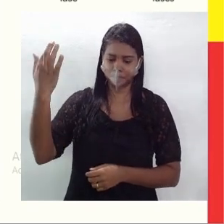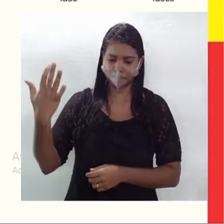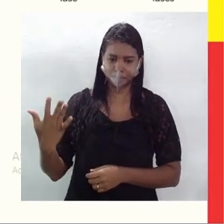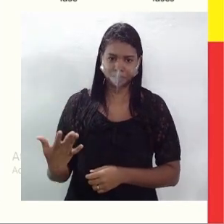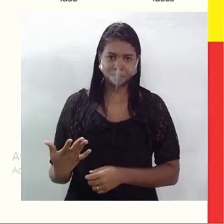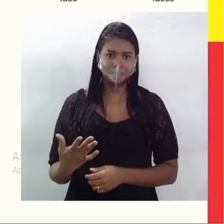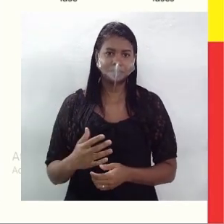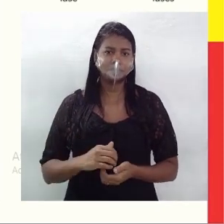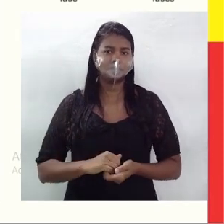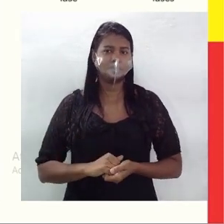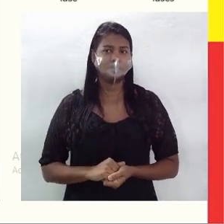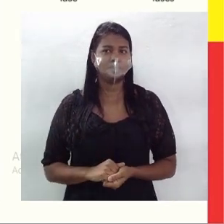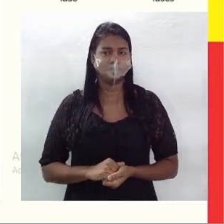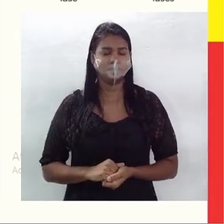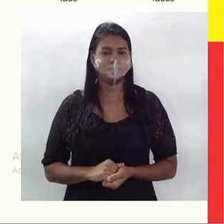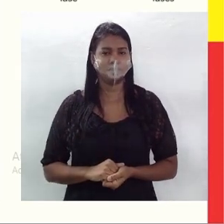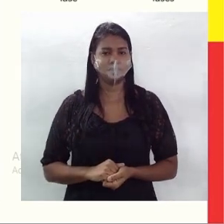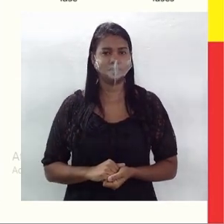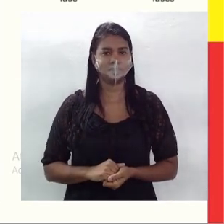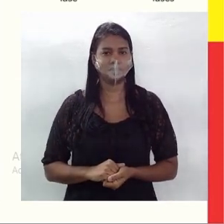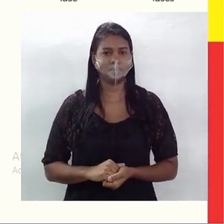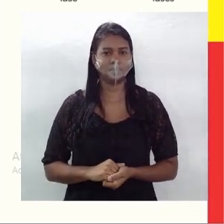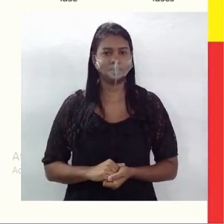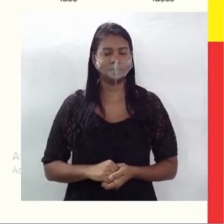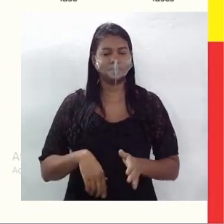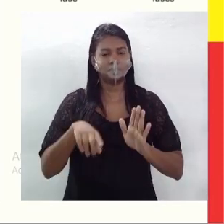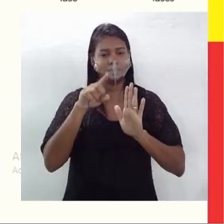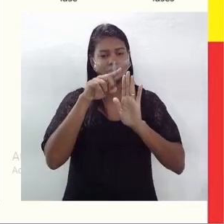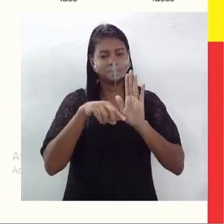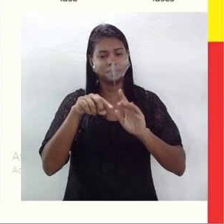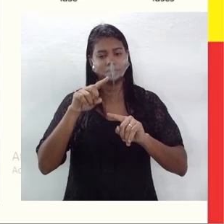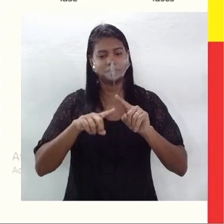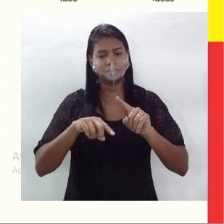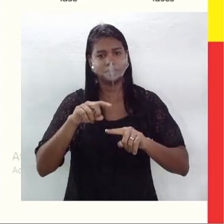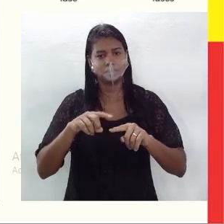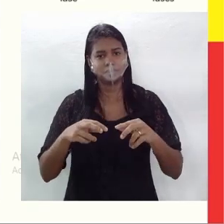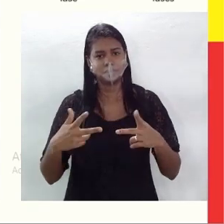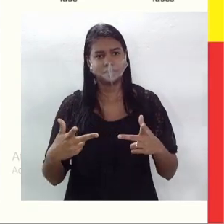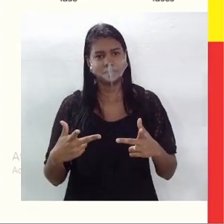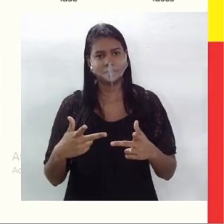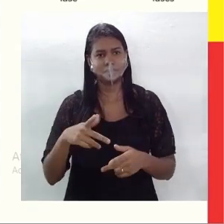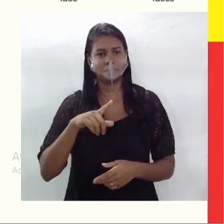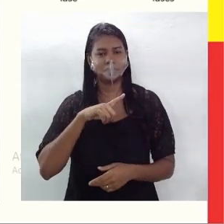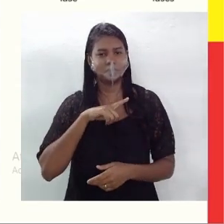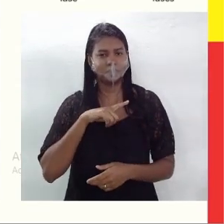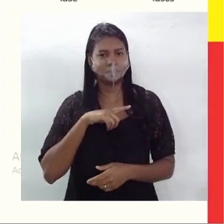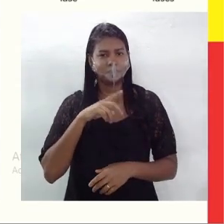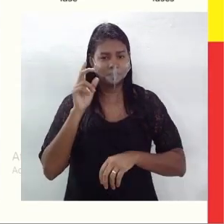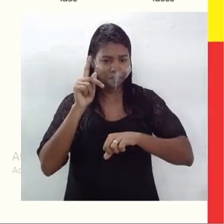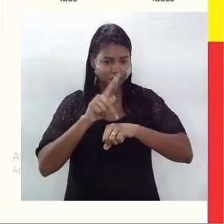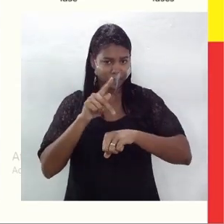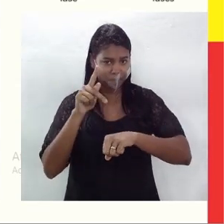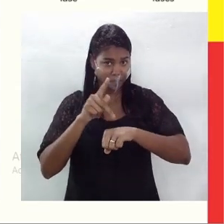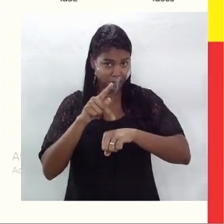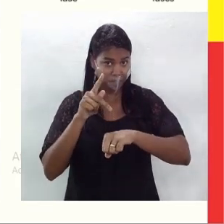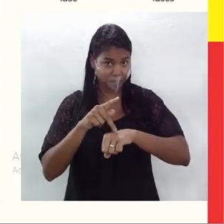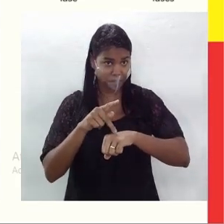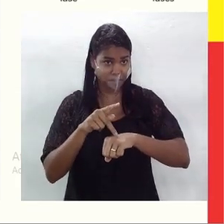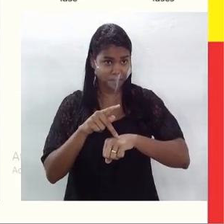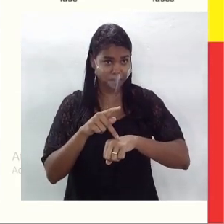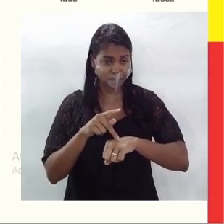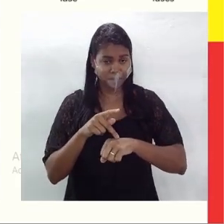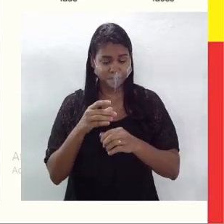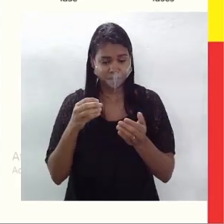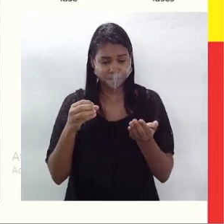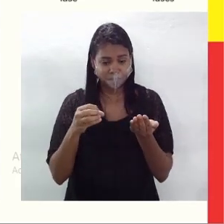gente vai considerar os seguintes produtos. Eu tenho lá uma pedra de granito, um copo